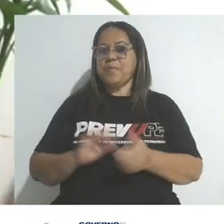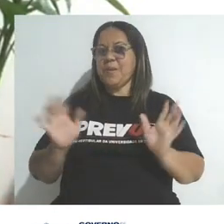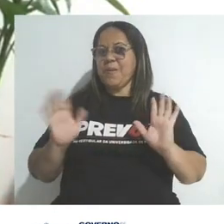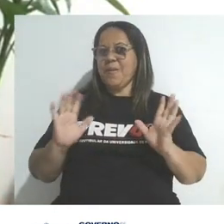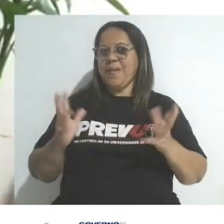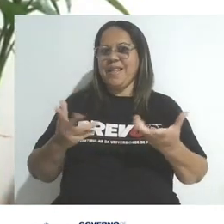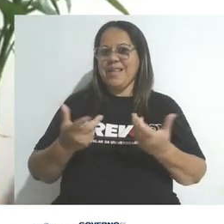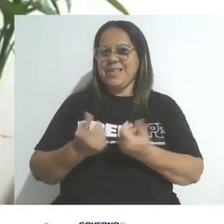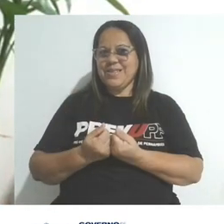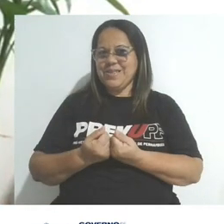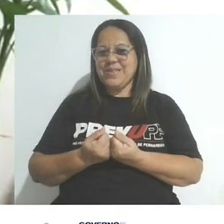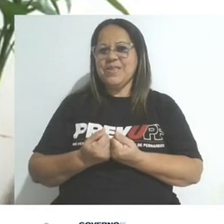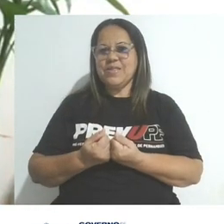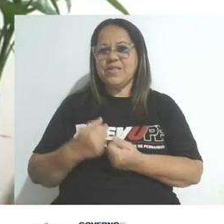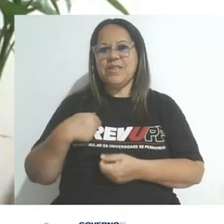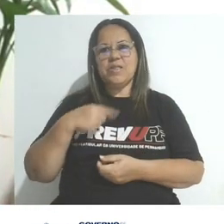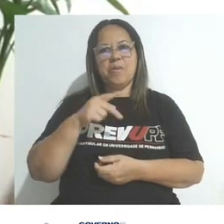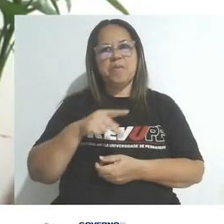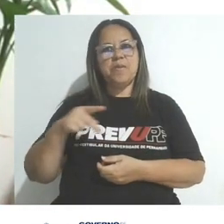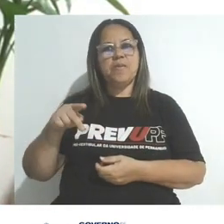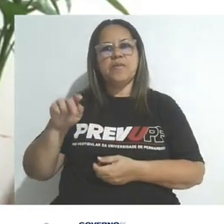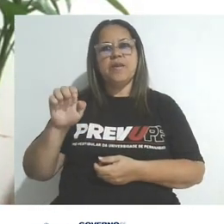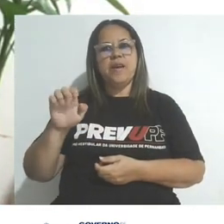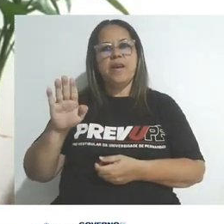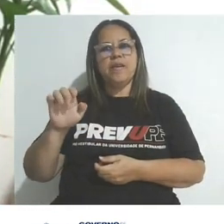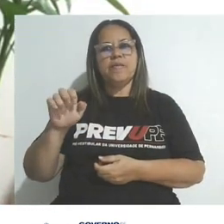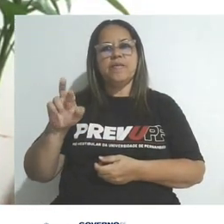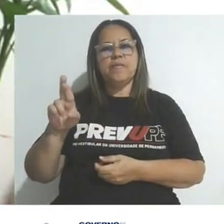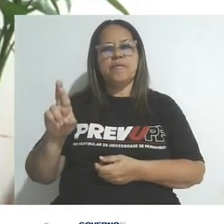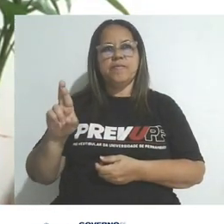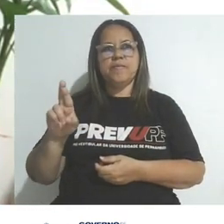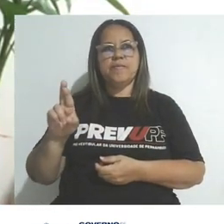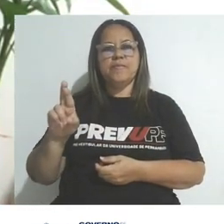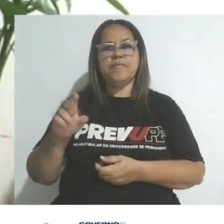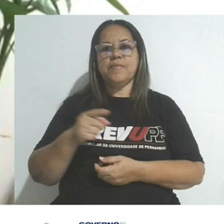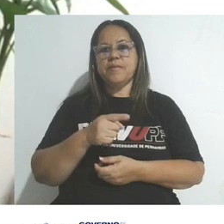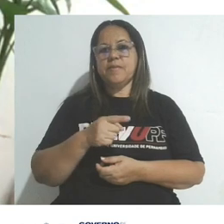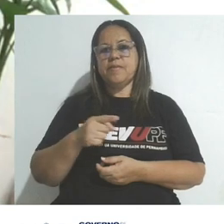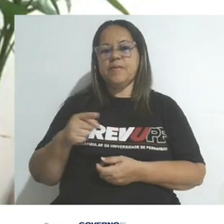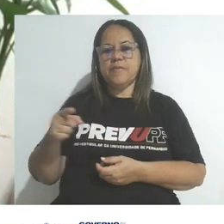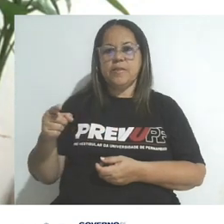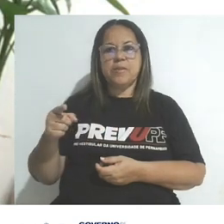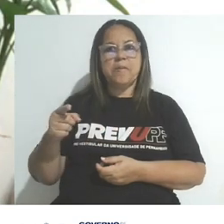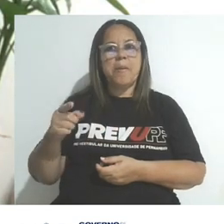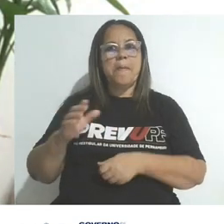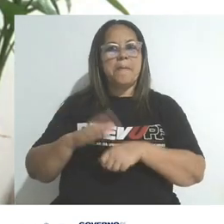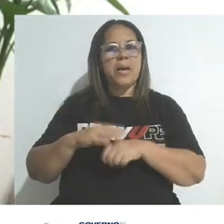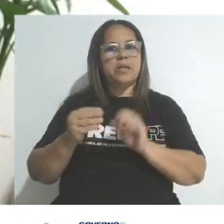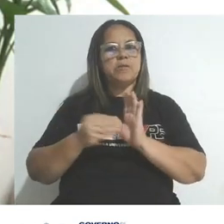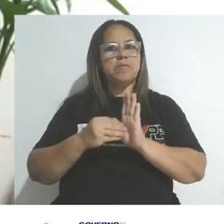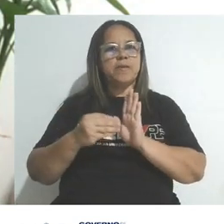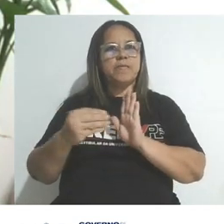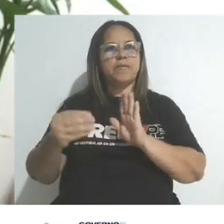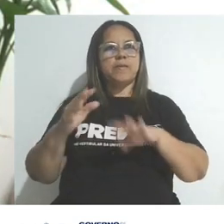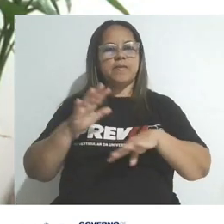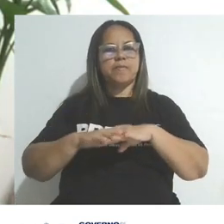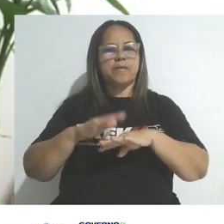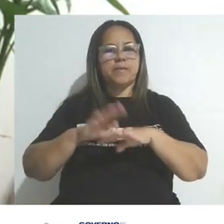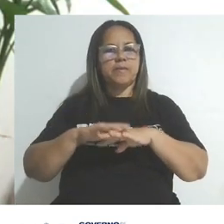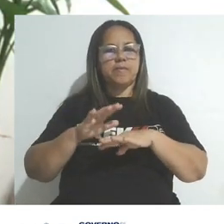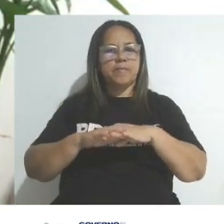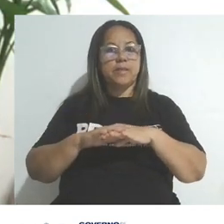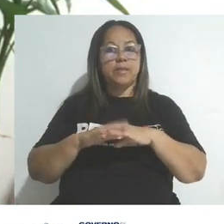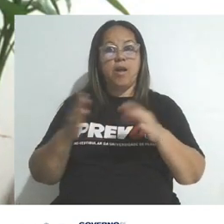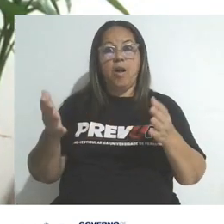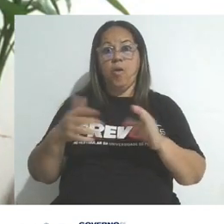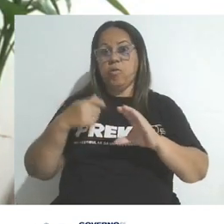Saudações matemáticas! Eu sou o professor Eber Gomes e vim para vocês com mais uma dica de matemática, né? No